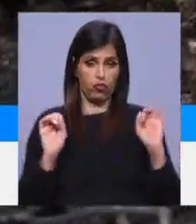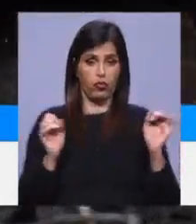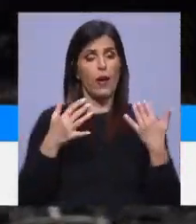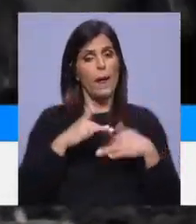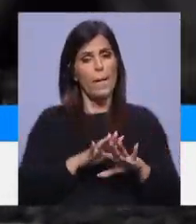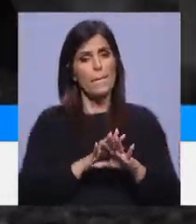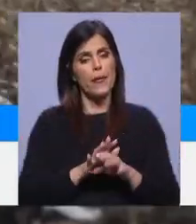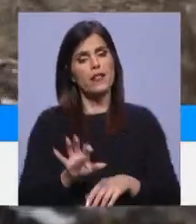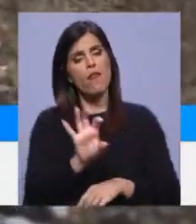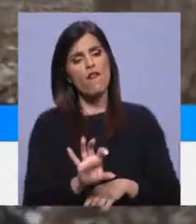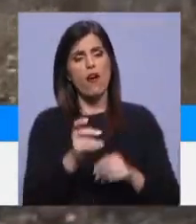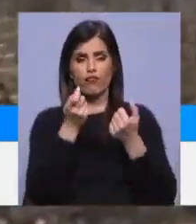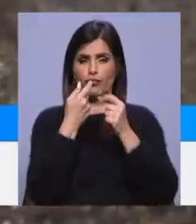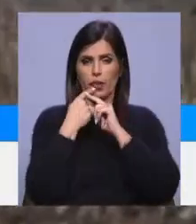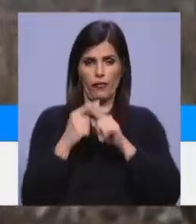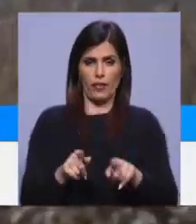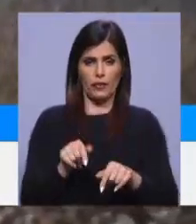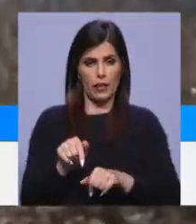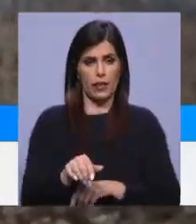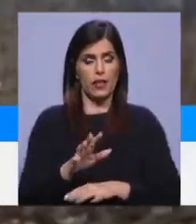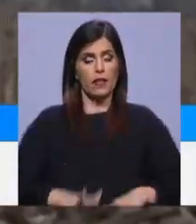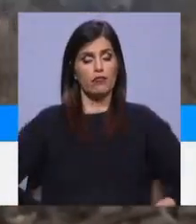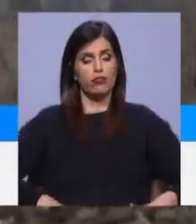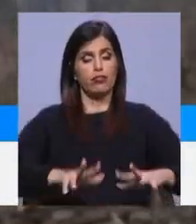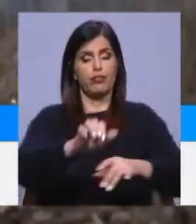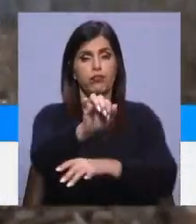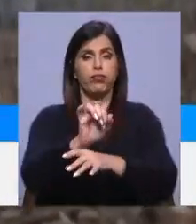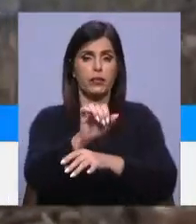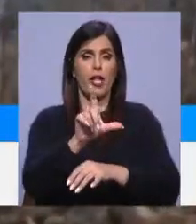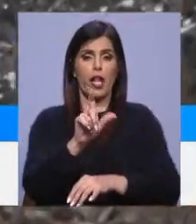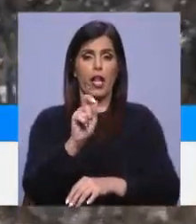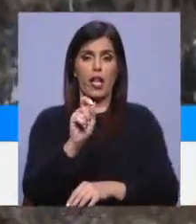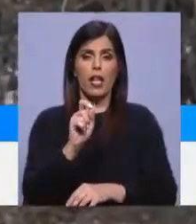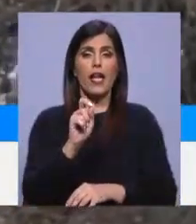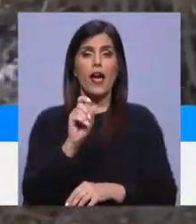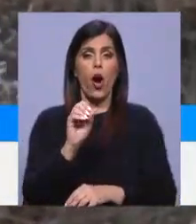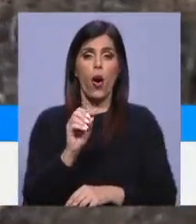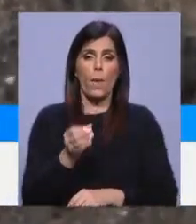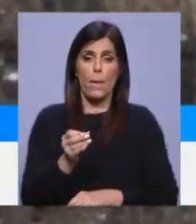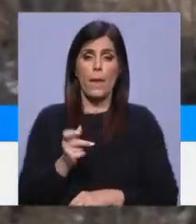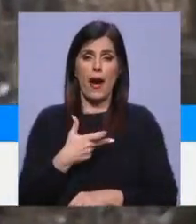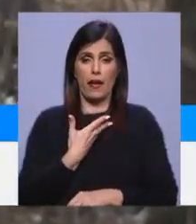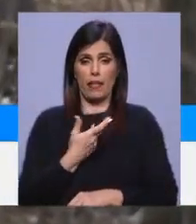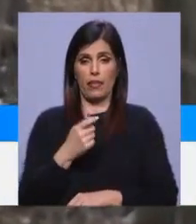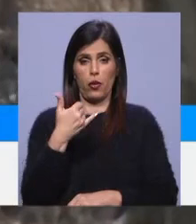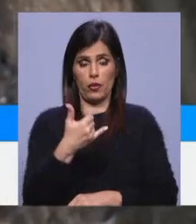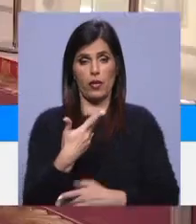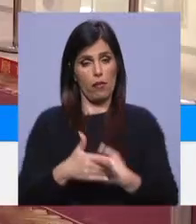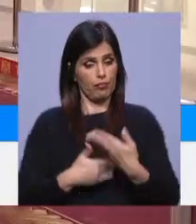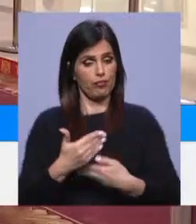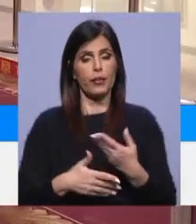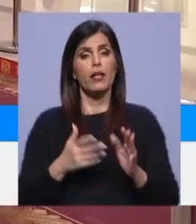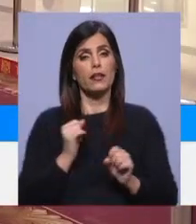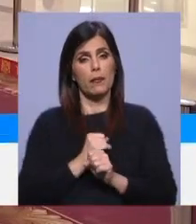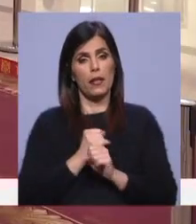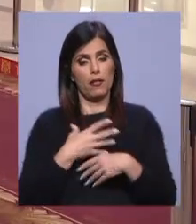outros contornos. Aqui entram os tanques Leopard 2 e essa operação está em curso. Estamos neste momento a trabalhar